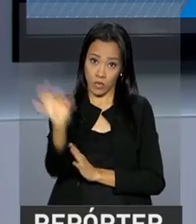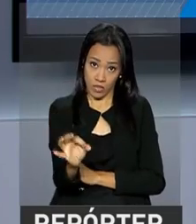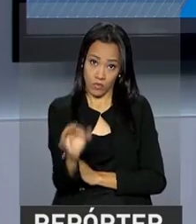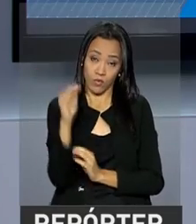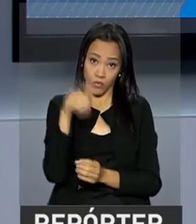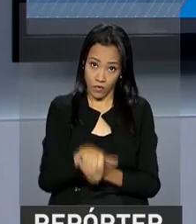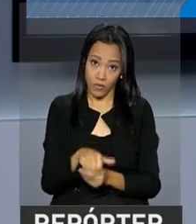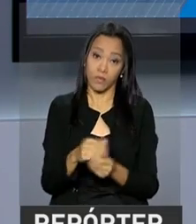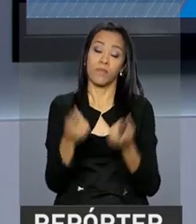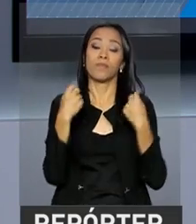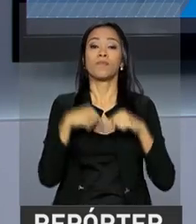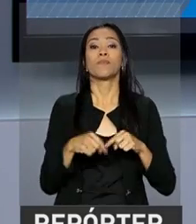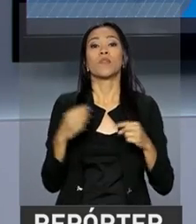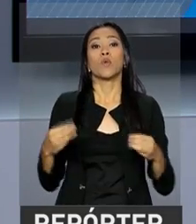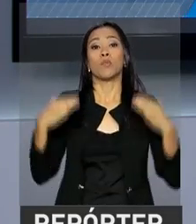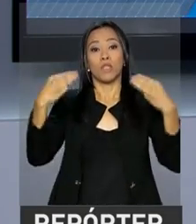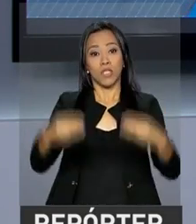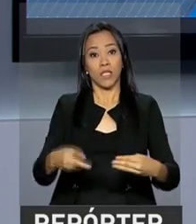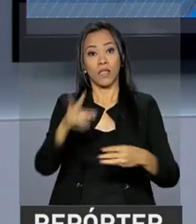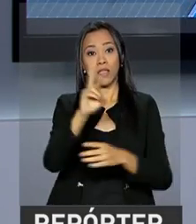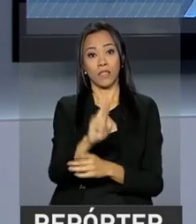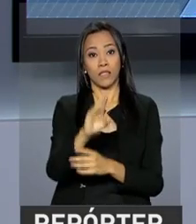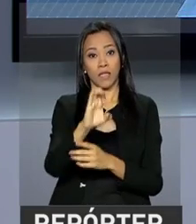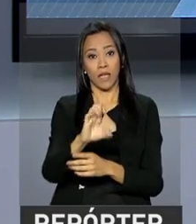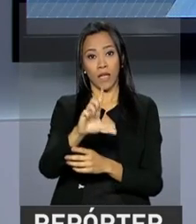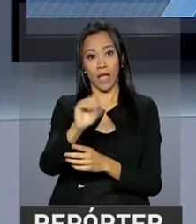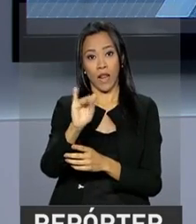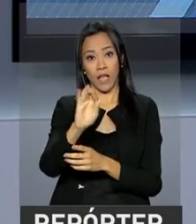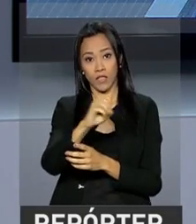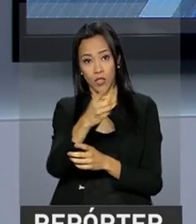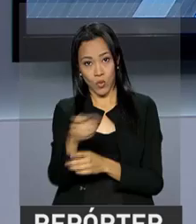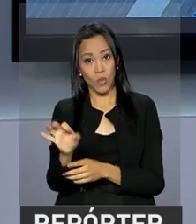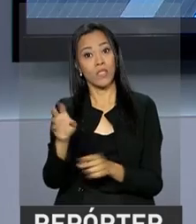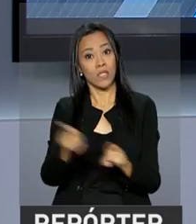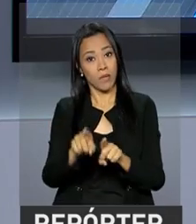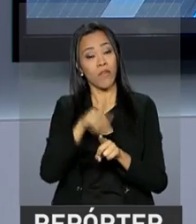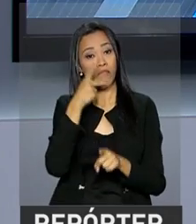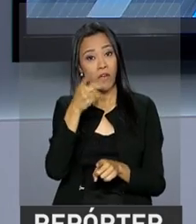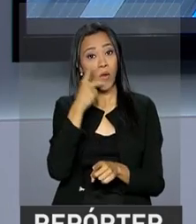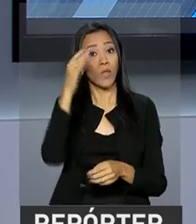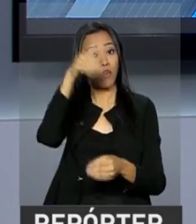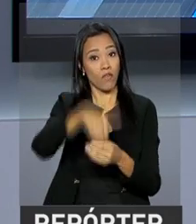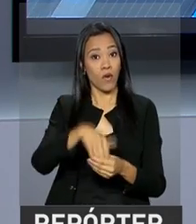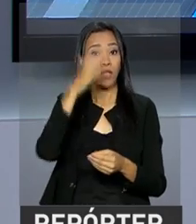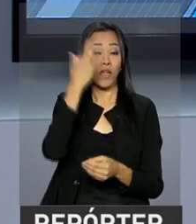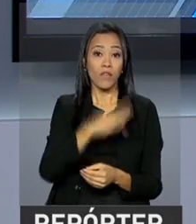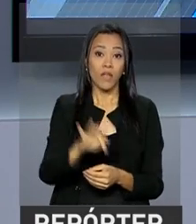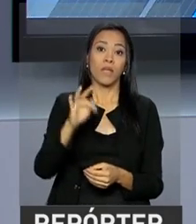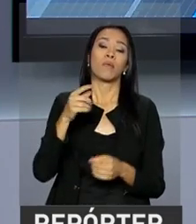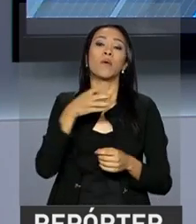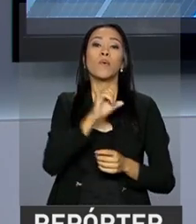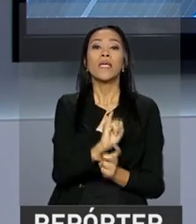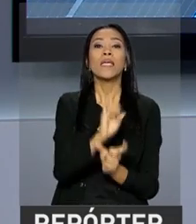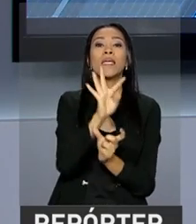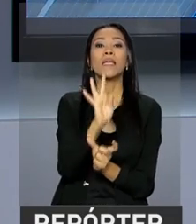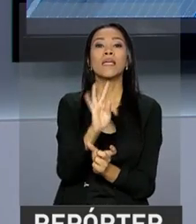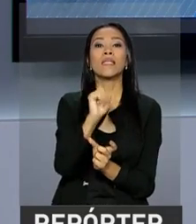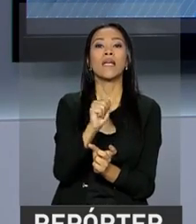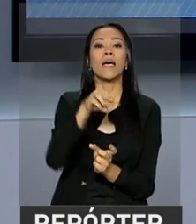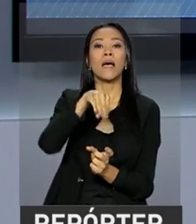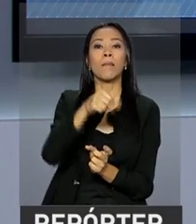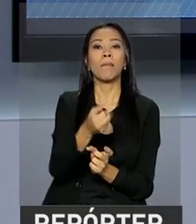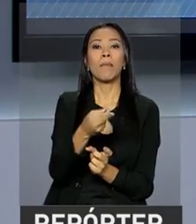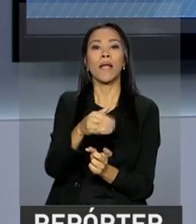e o ministério das relações exteriores também se manifestou sobre as eleições na França em nota o Itamarati afirmou que a França é